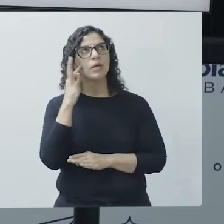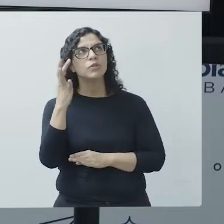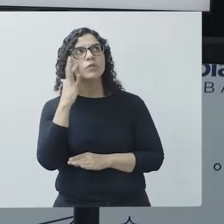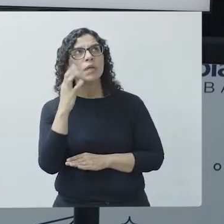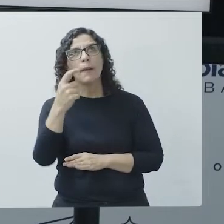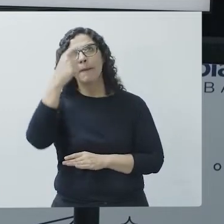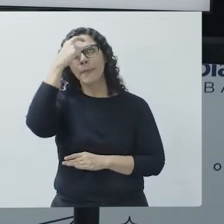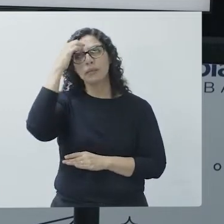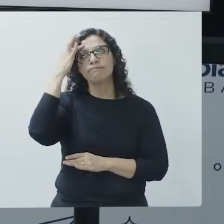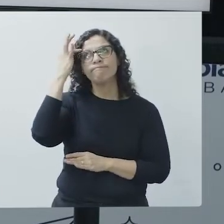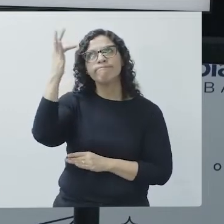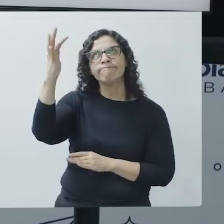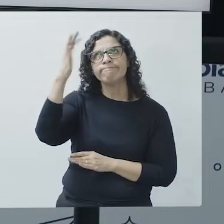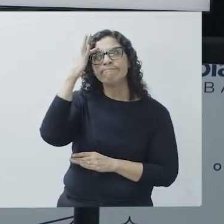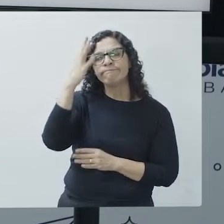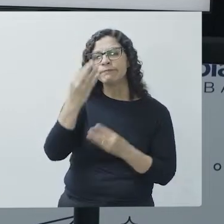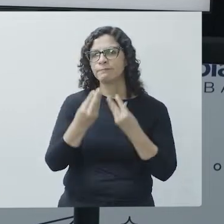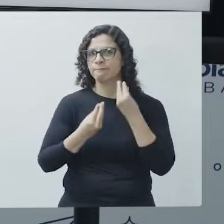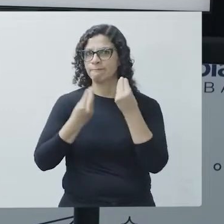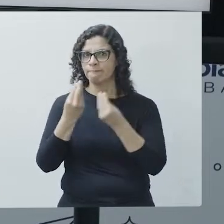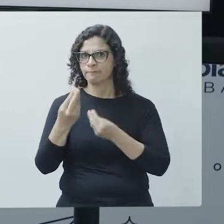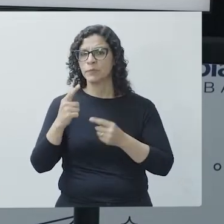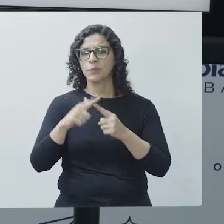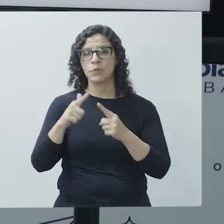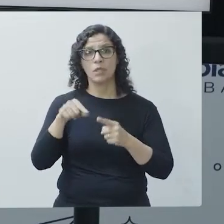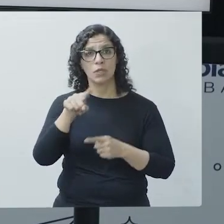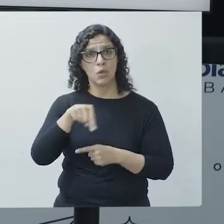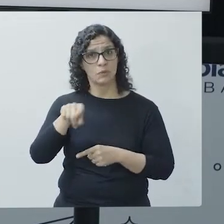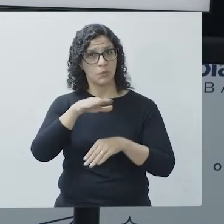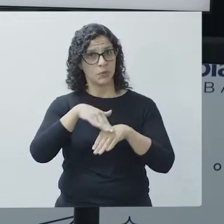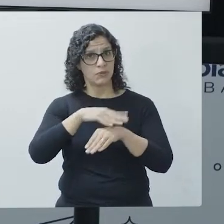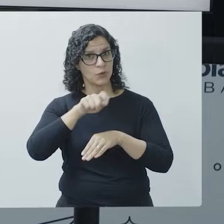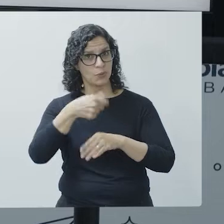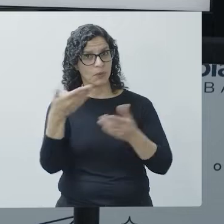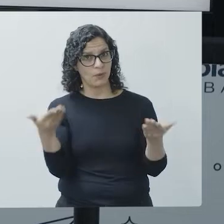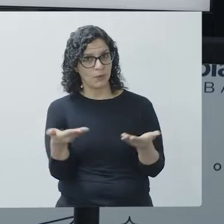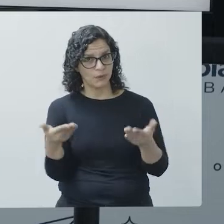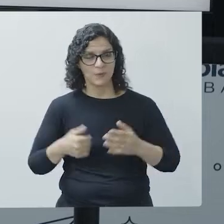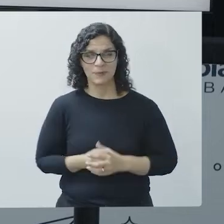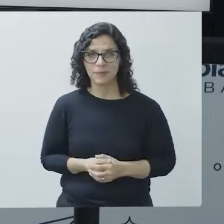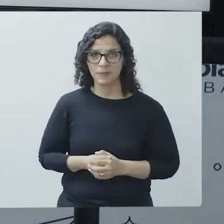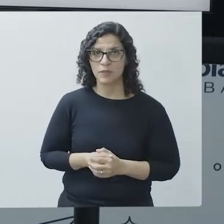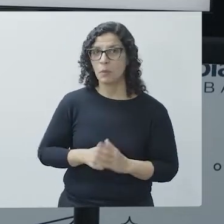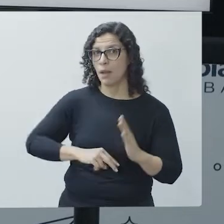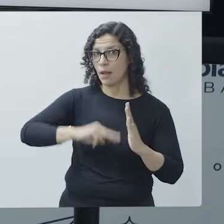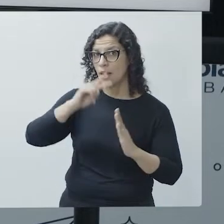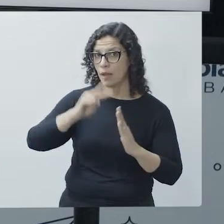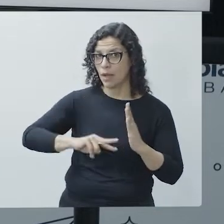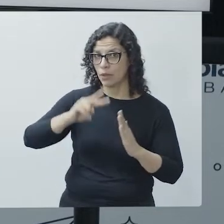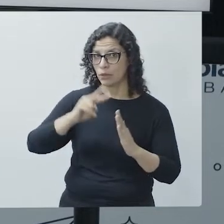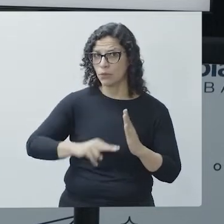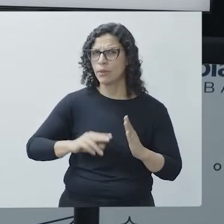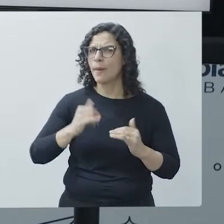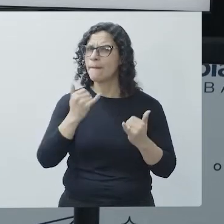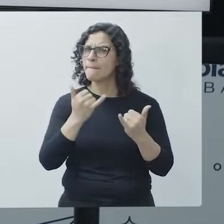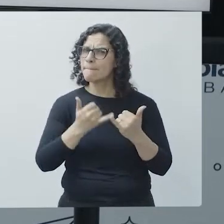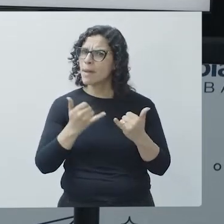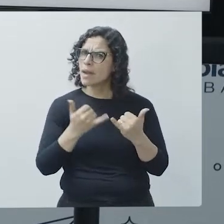na mente de vocês essas ideias, porque é disso que nós vamos tratar hoje, de uma leitura um pouco